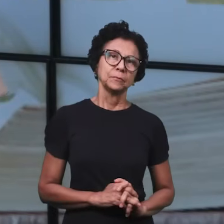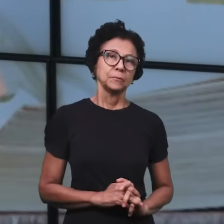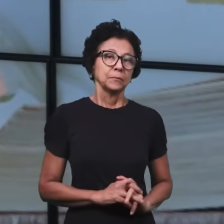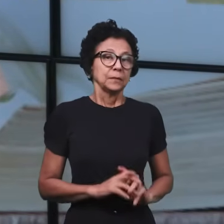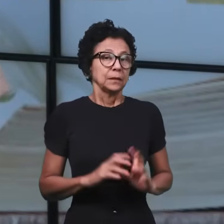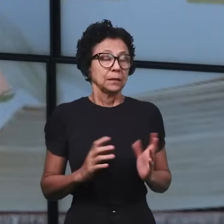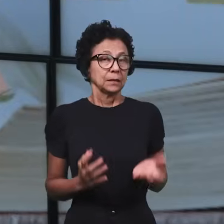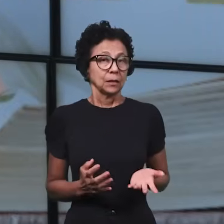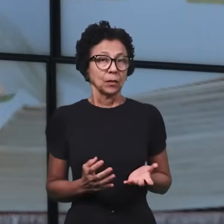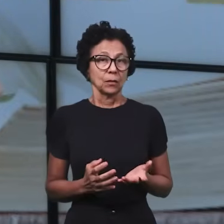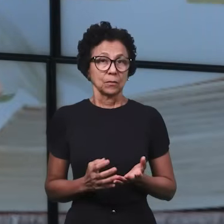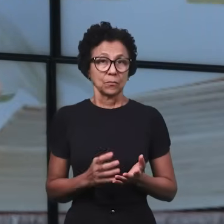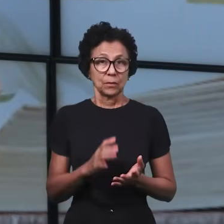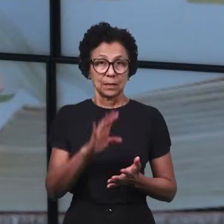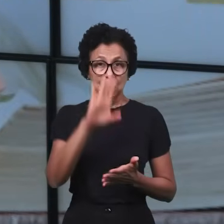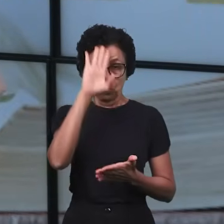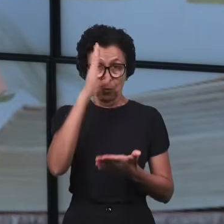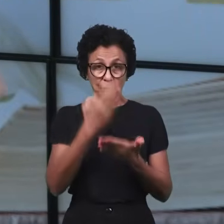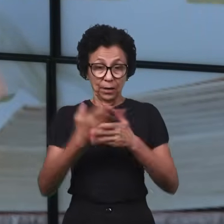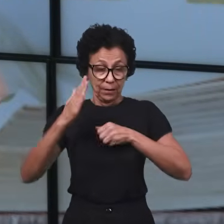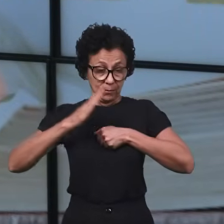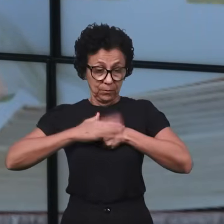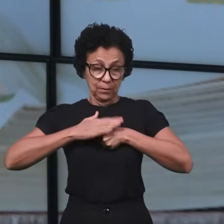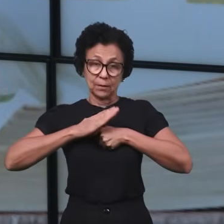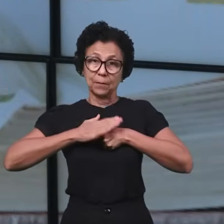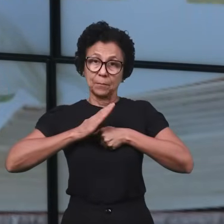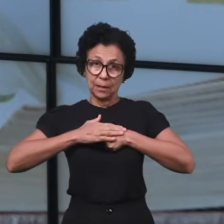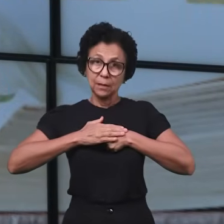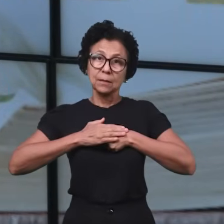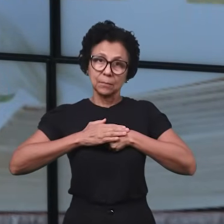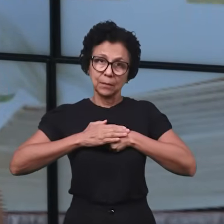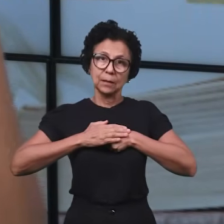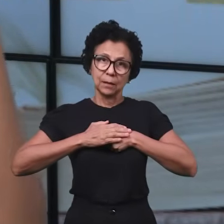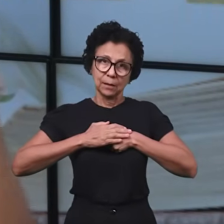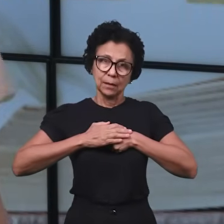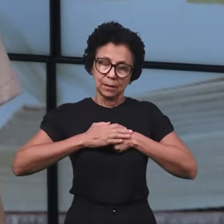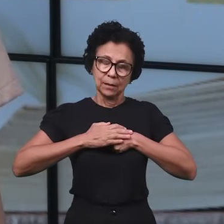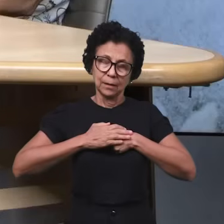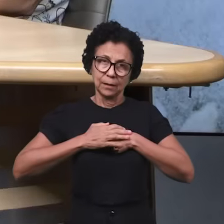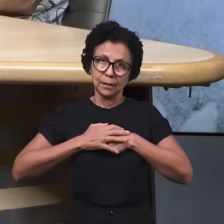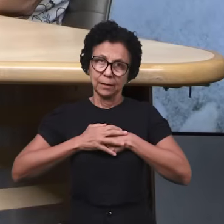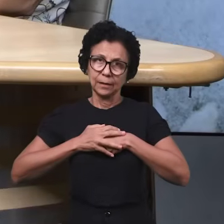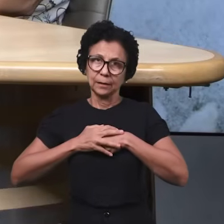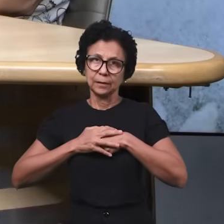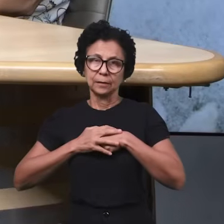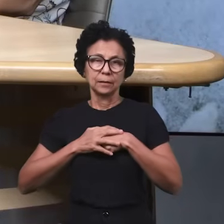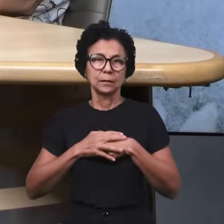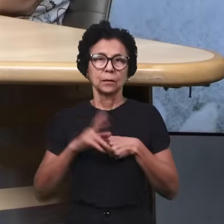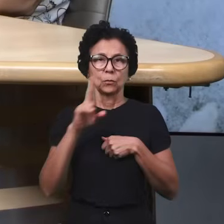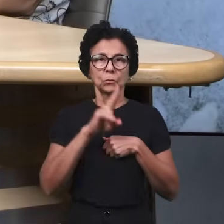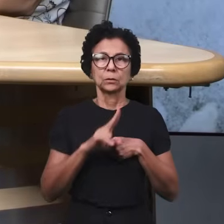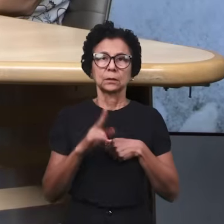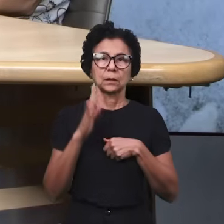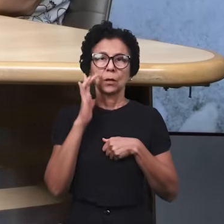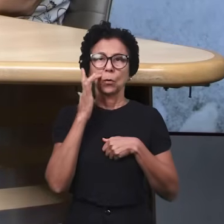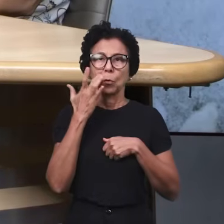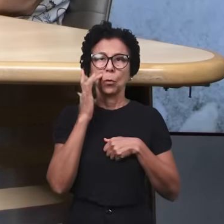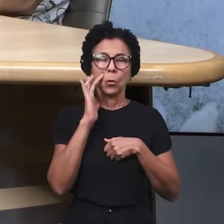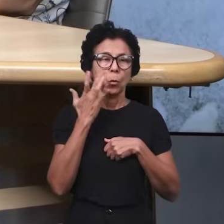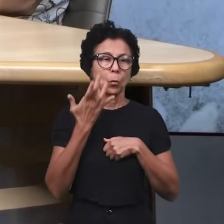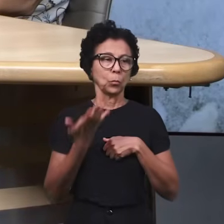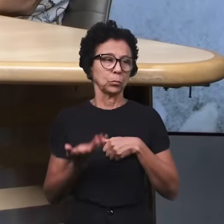confiar naquilo que é o que você pode fazer, né? Que é colocar um frisado no cabelo, colocar